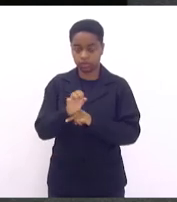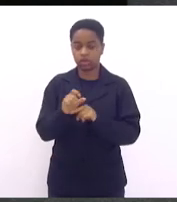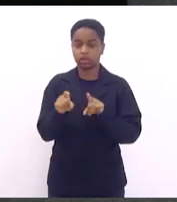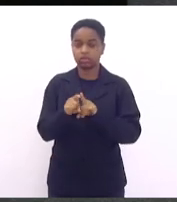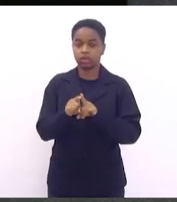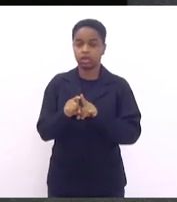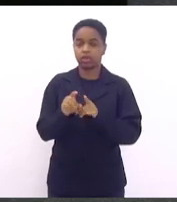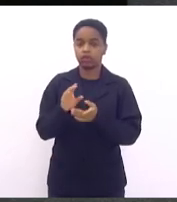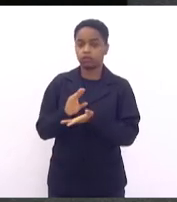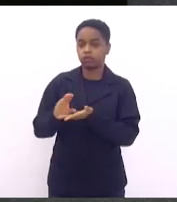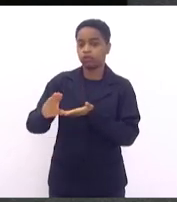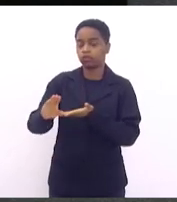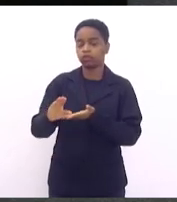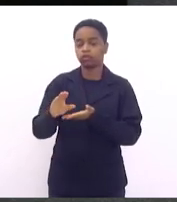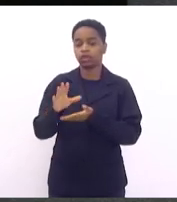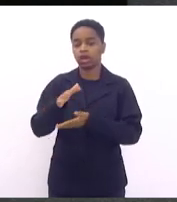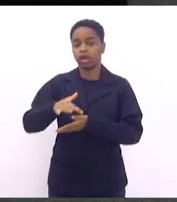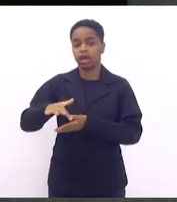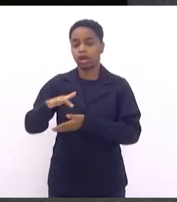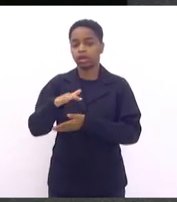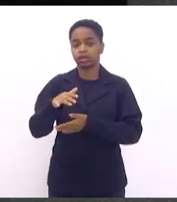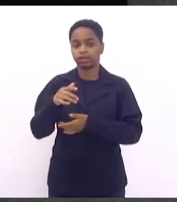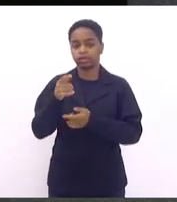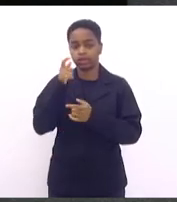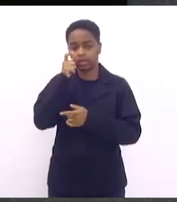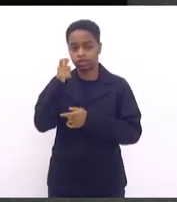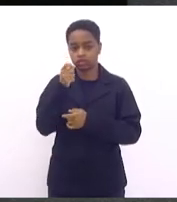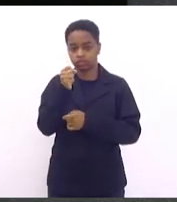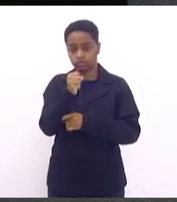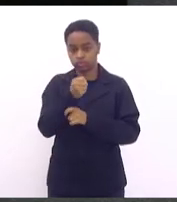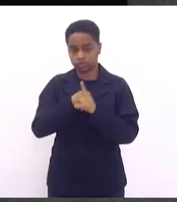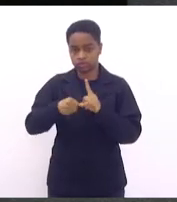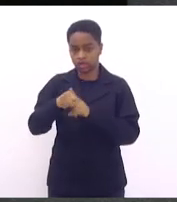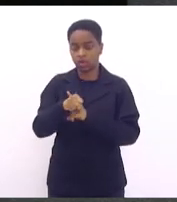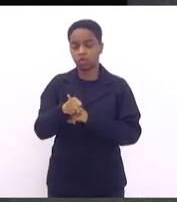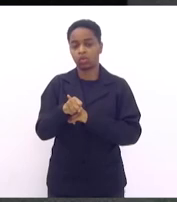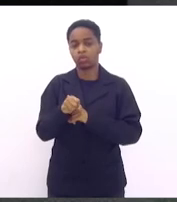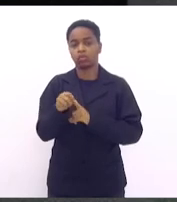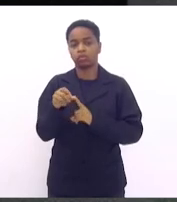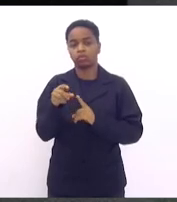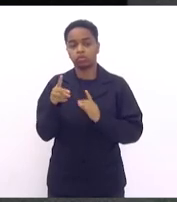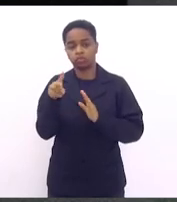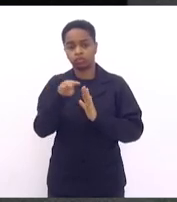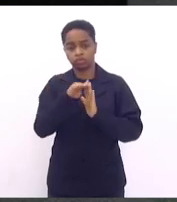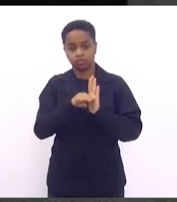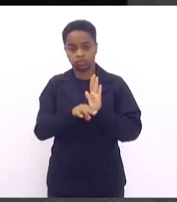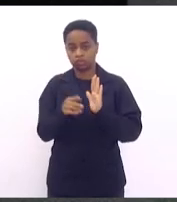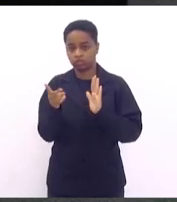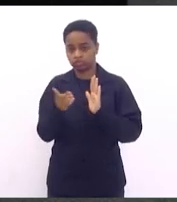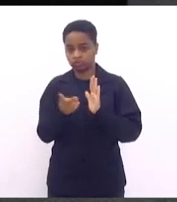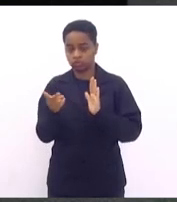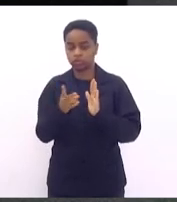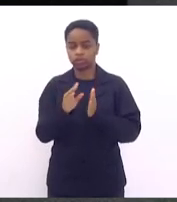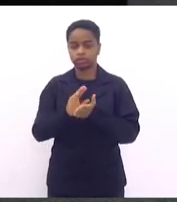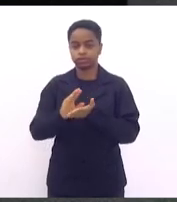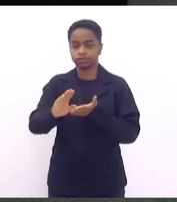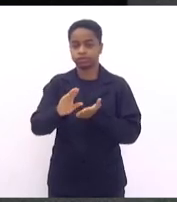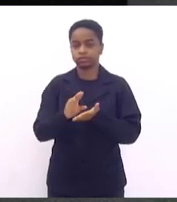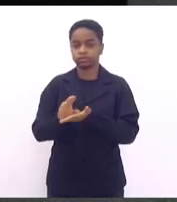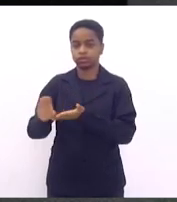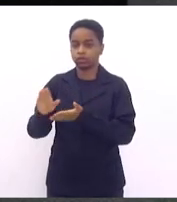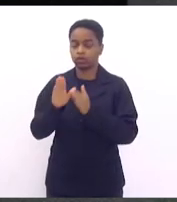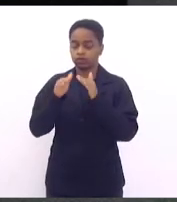de Habitação de Interesse Social, o FEIS e o FISED, sejam destinados às políticas